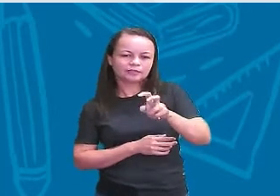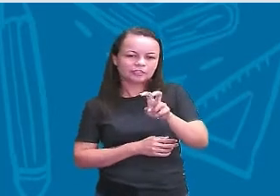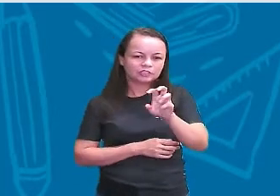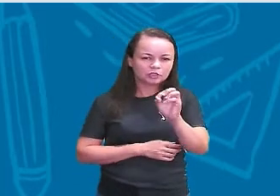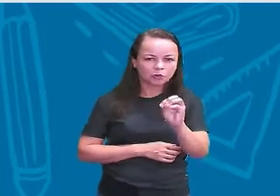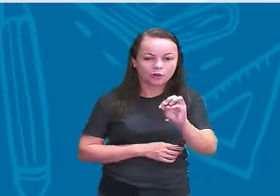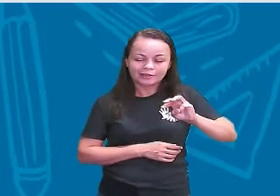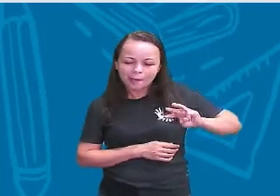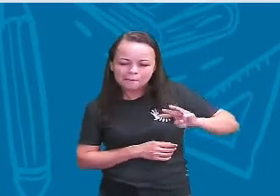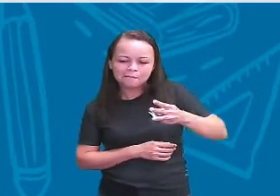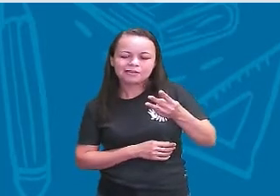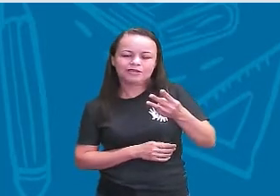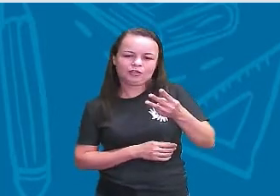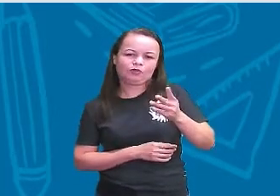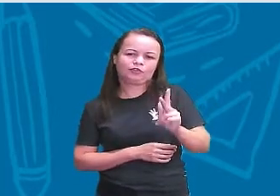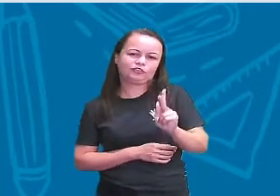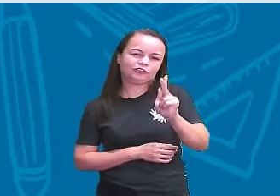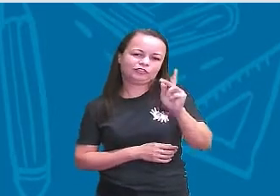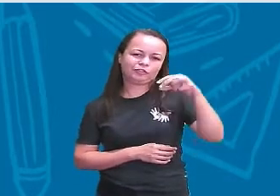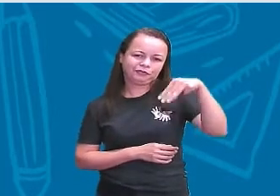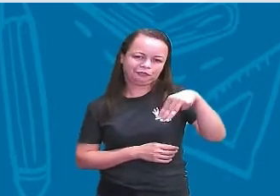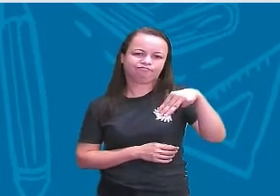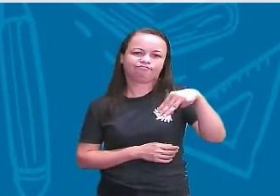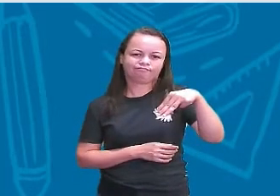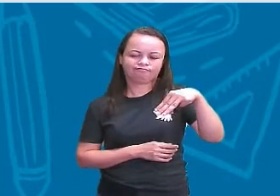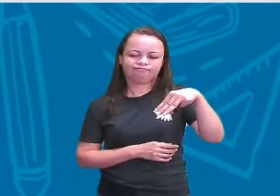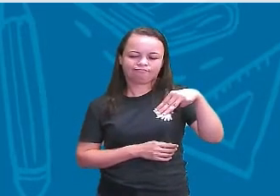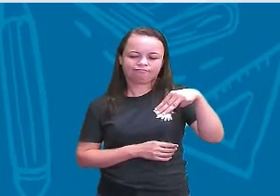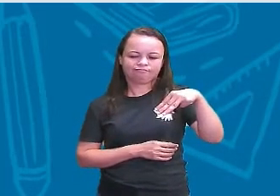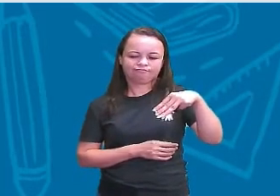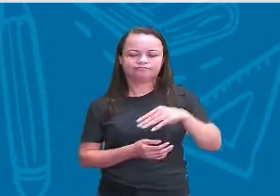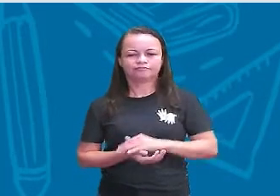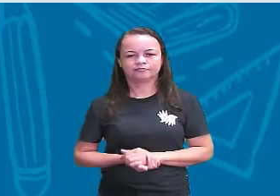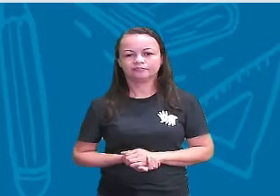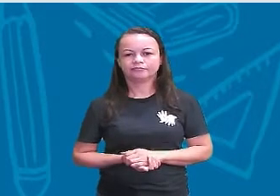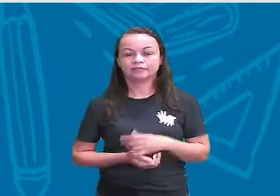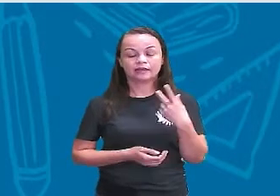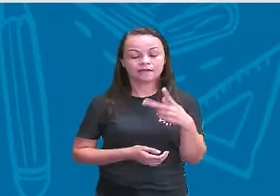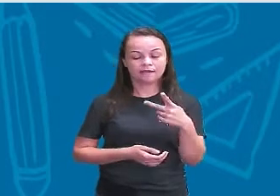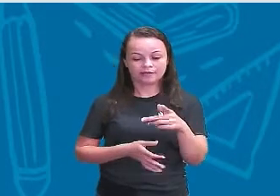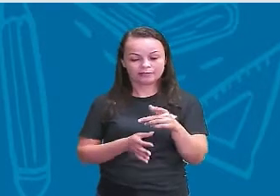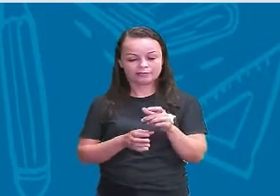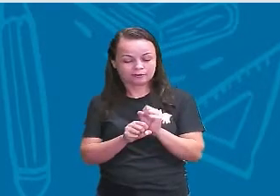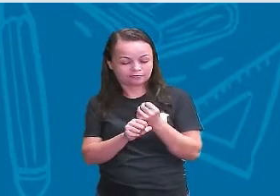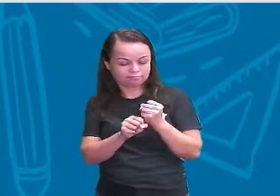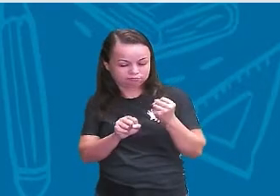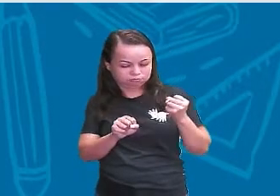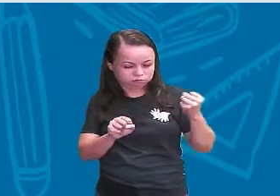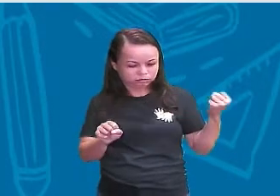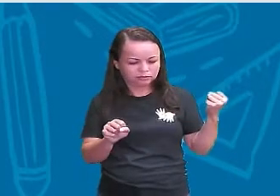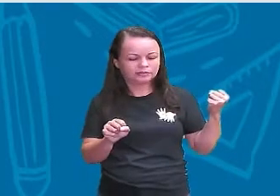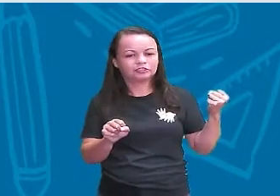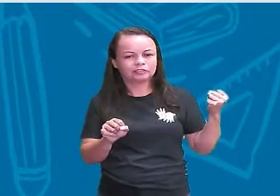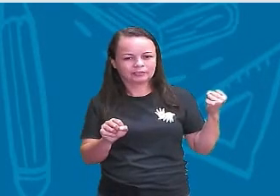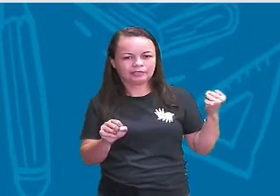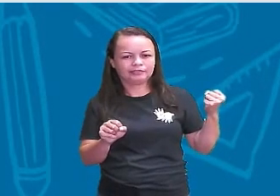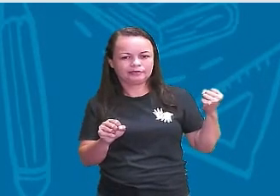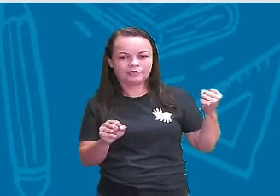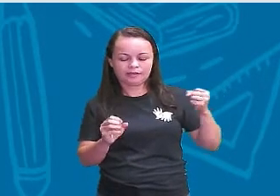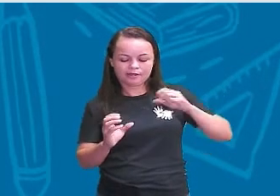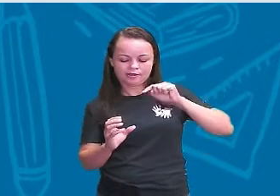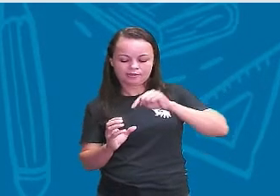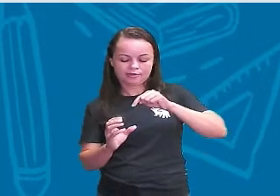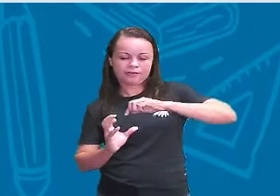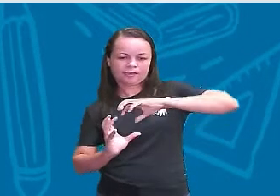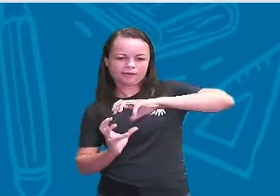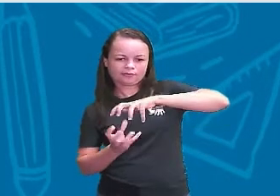150 milhões de quilômetros, tá certo? É essa distância aí da Terra,